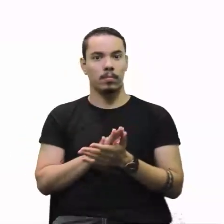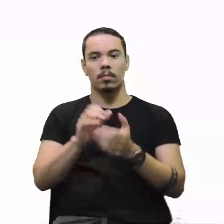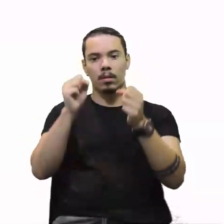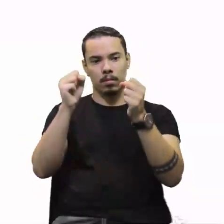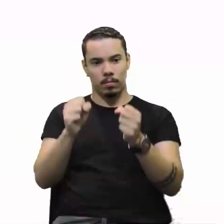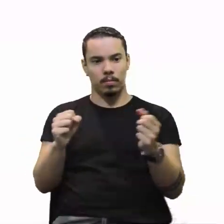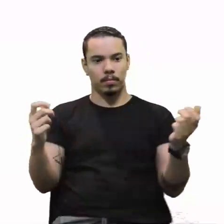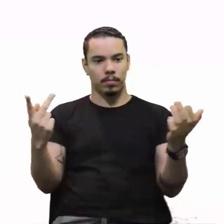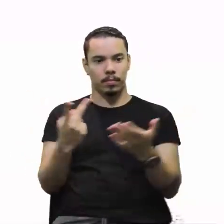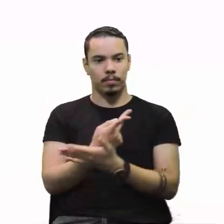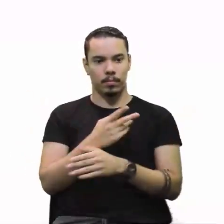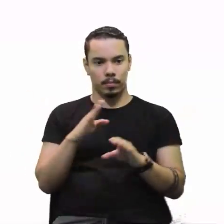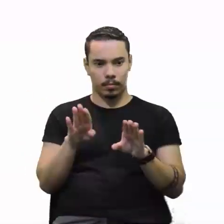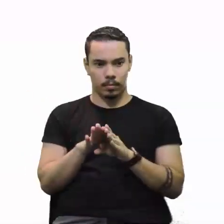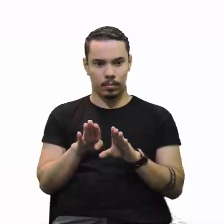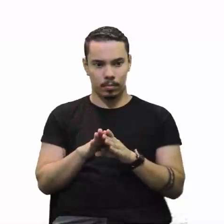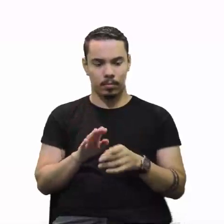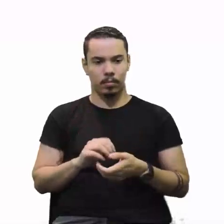ocorrer isso também.